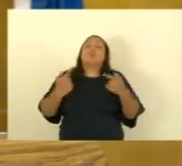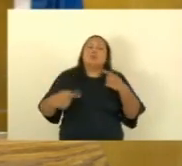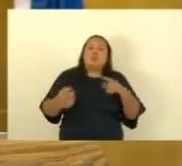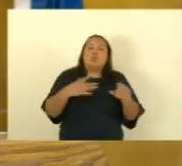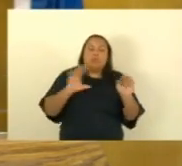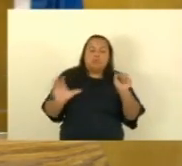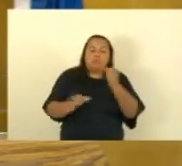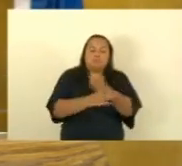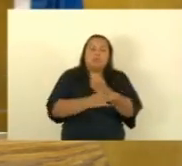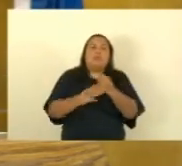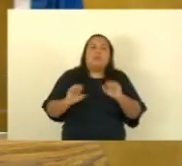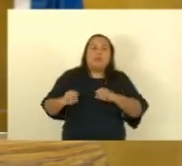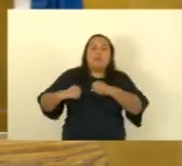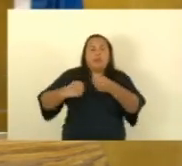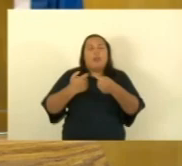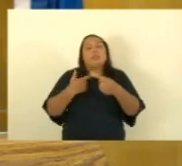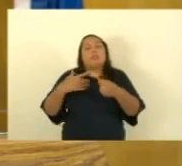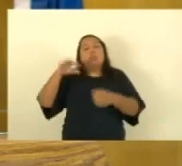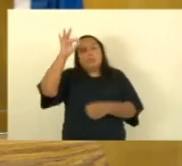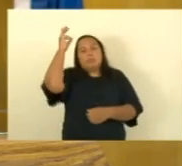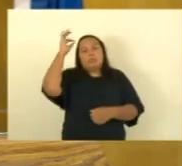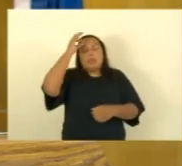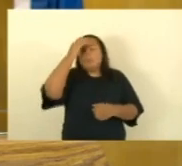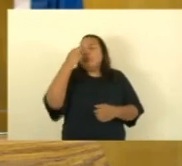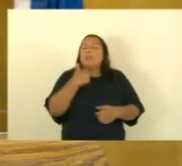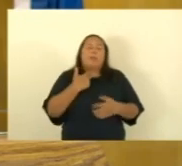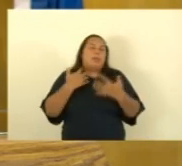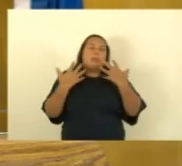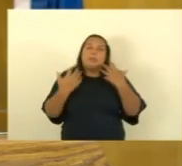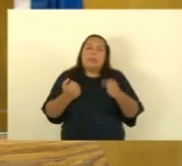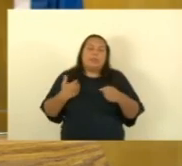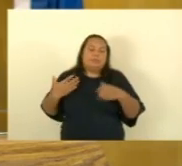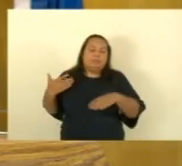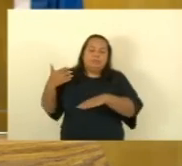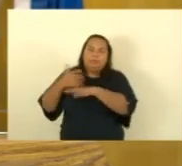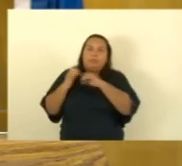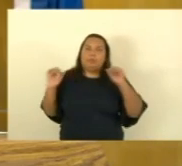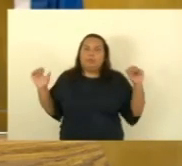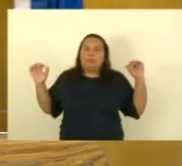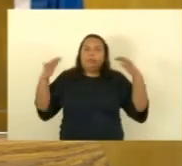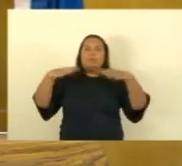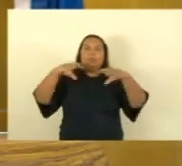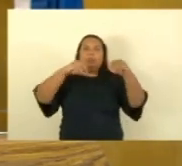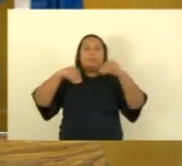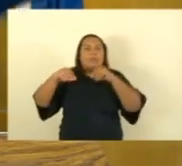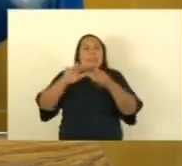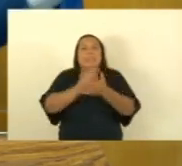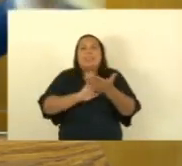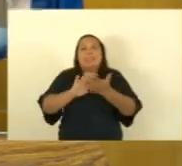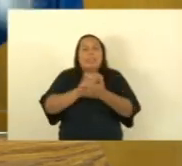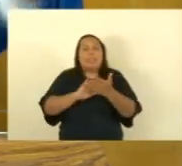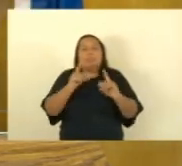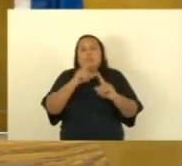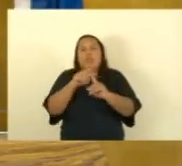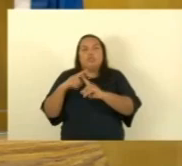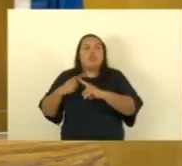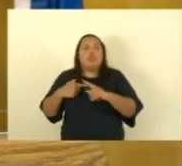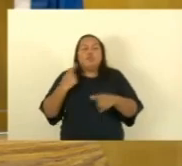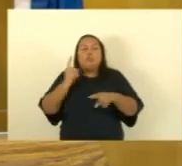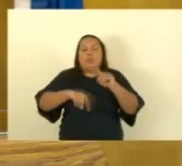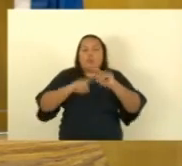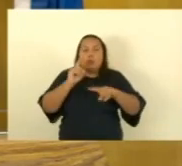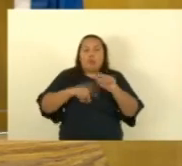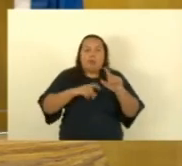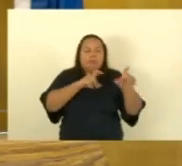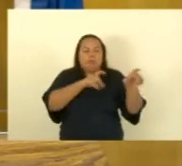forças de segurança do Estado do Espírito Santo, e não vamos aceitar nem invasão de produtor runum e nem de nenhum tipo de produto